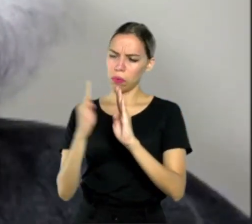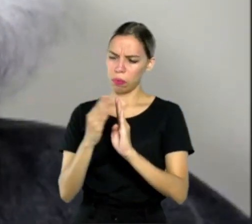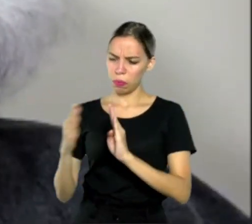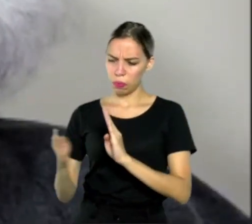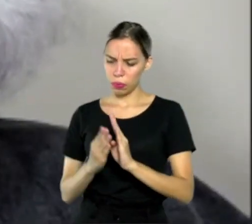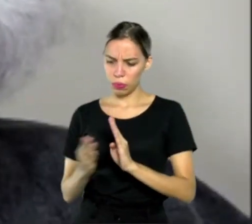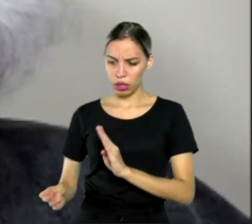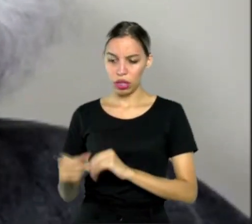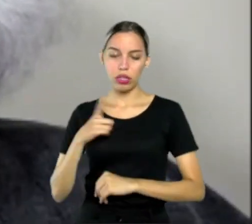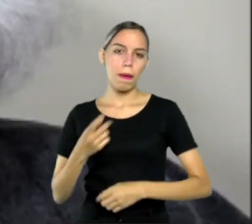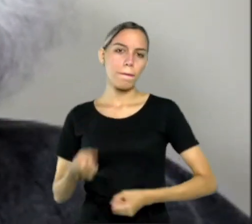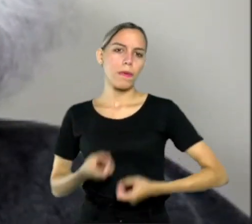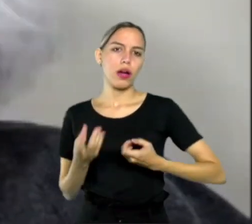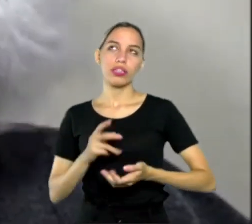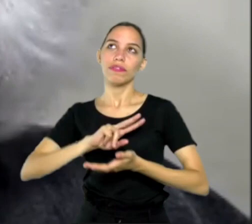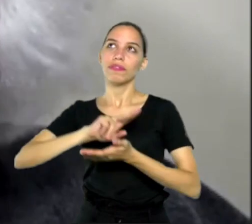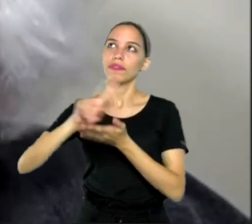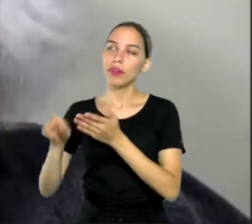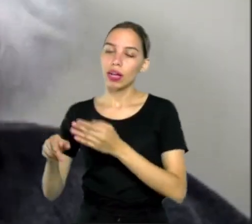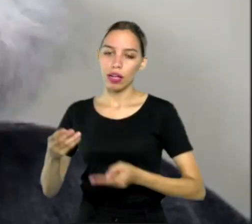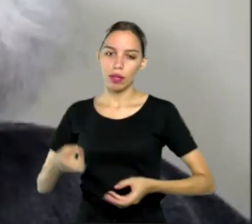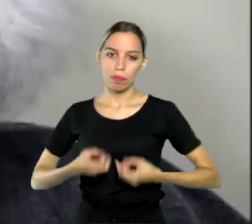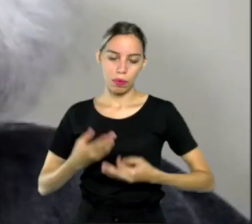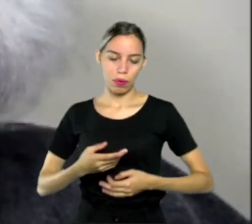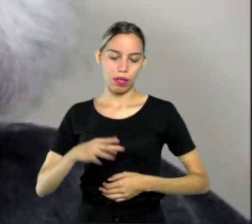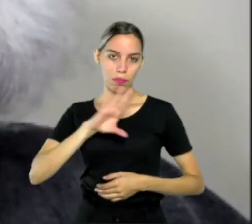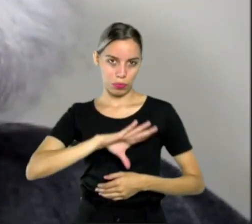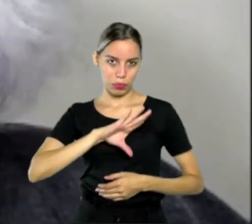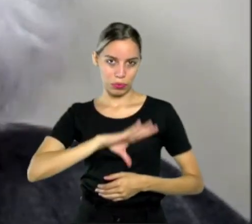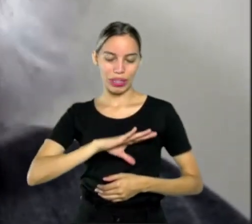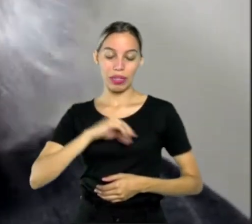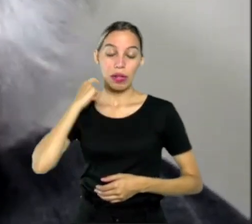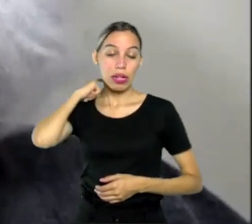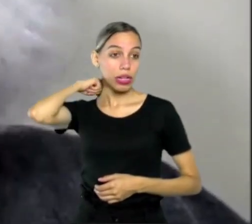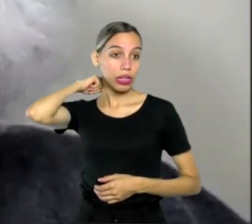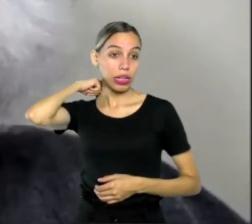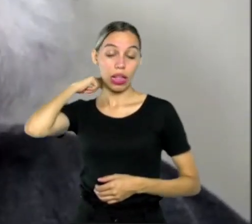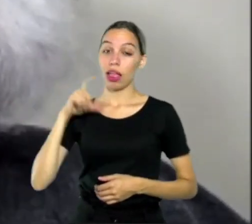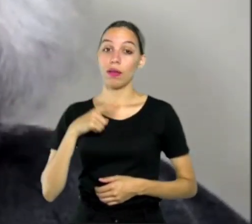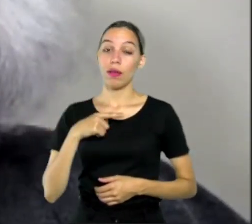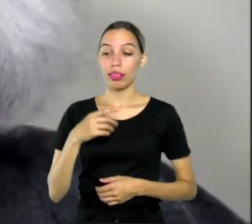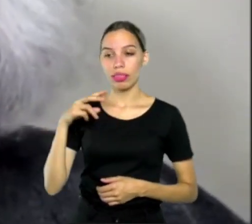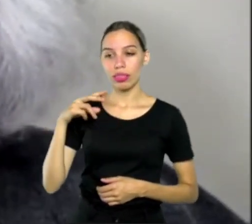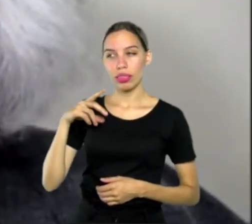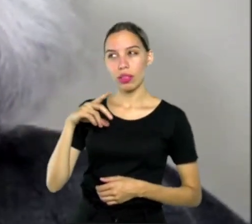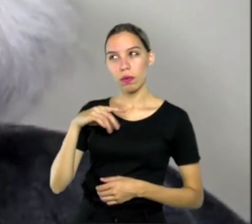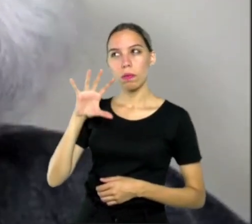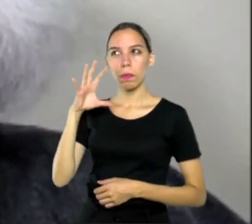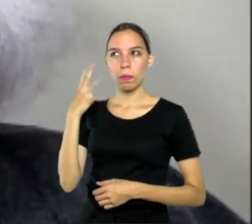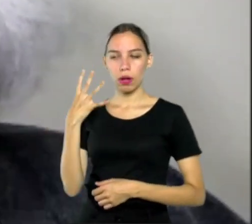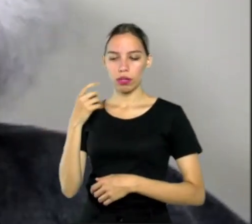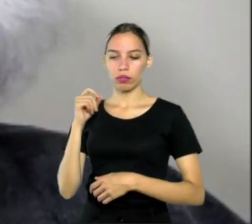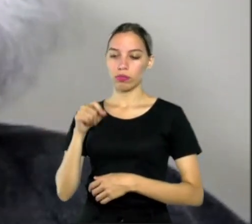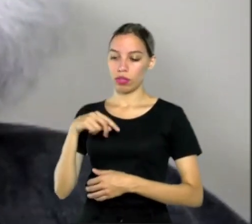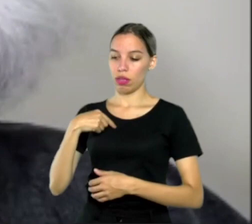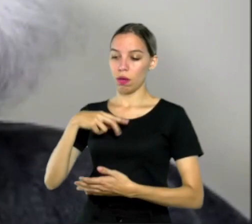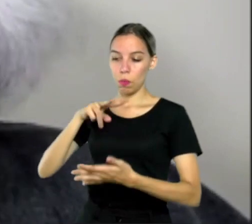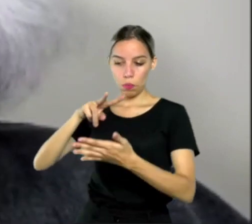poetas portugueses. Eu tenho a impressão que eu ter lido aquilo, Guerra Junqueiro,